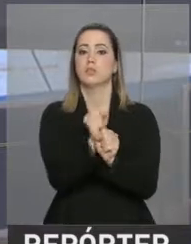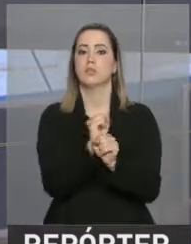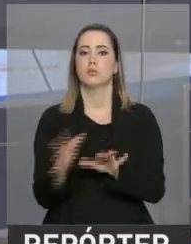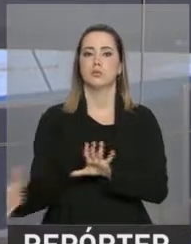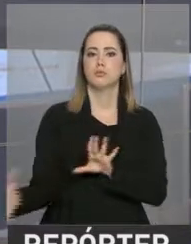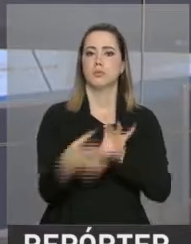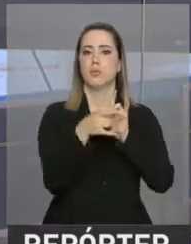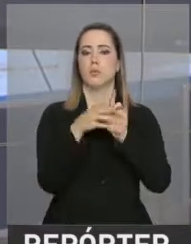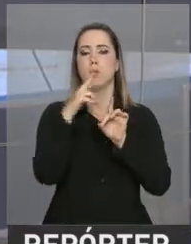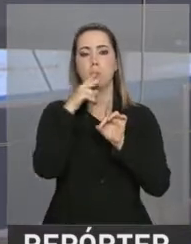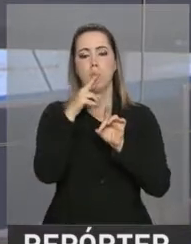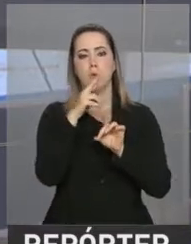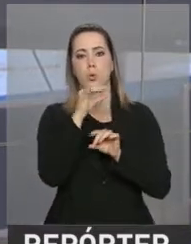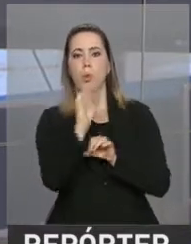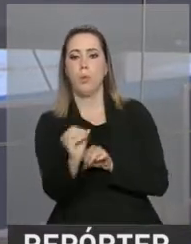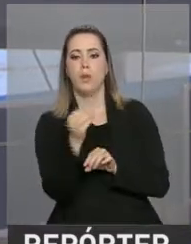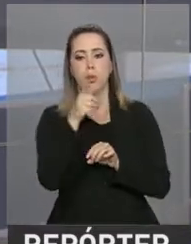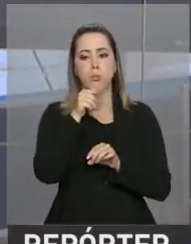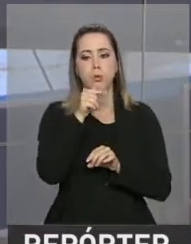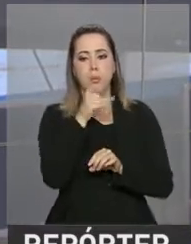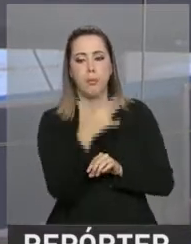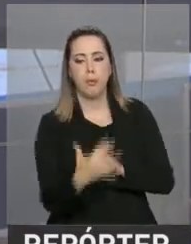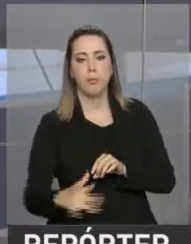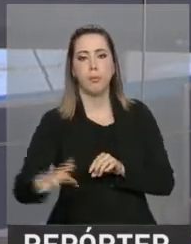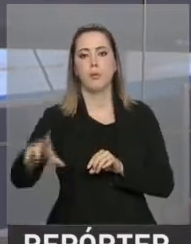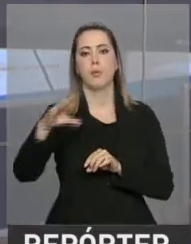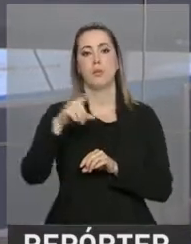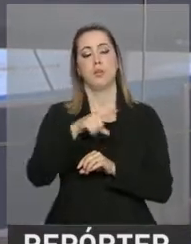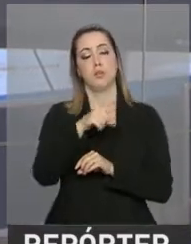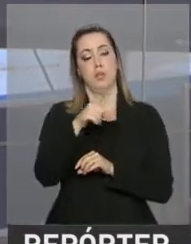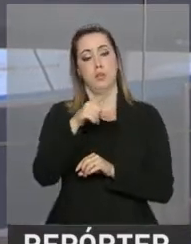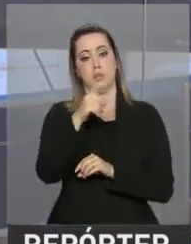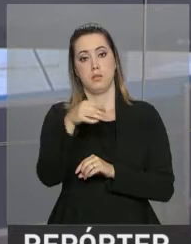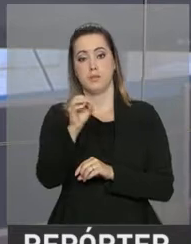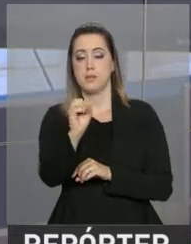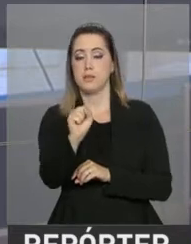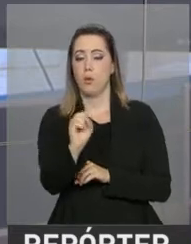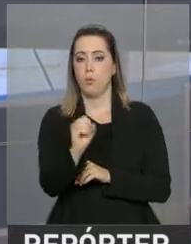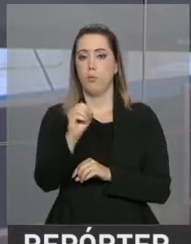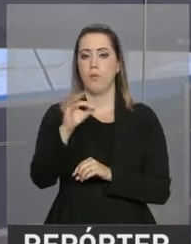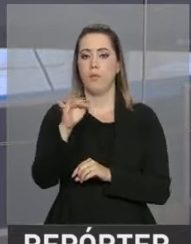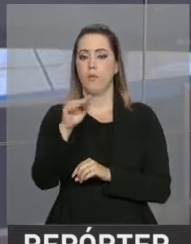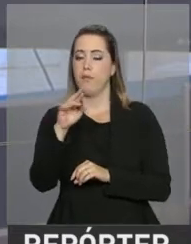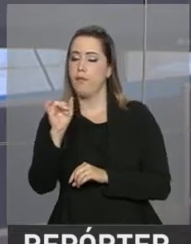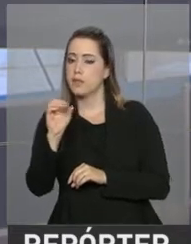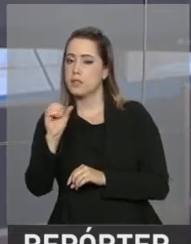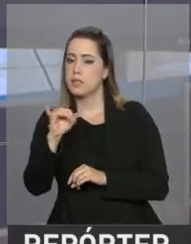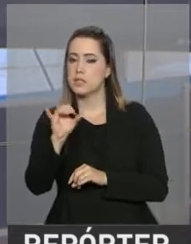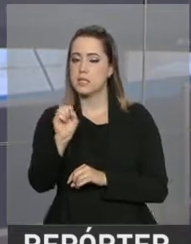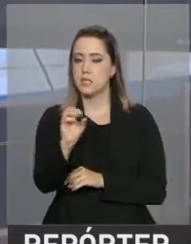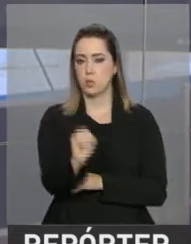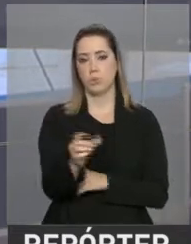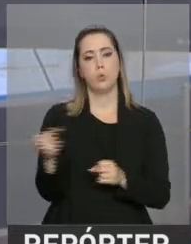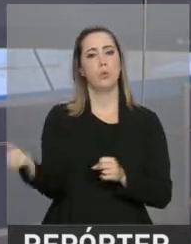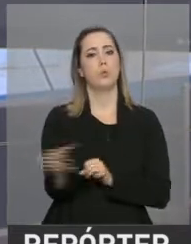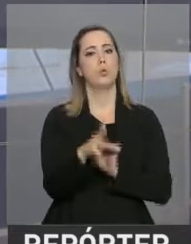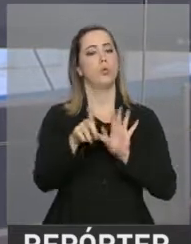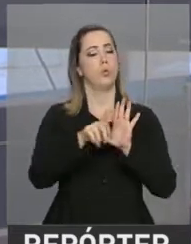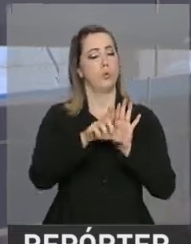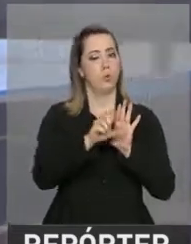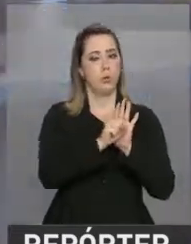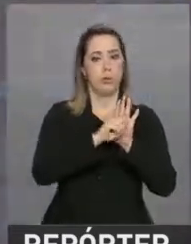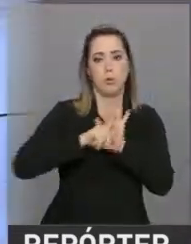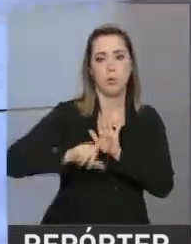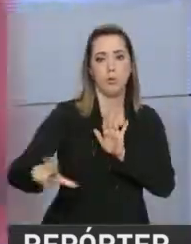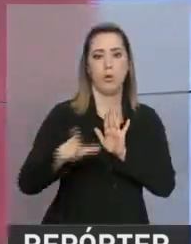integração do Rio São Francisco. O governo vai lançar um novo edital para serviços em 140 quilômetros de canais em Pernambuco e no Ceará.